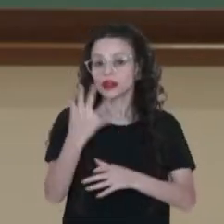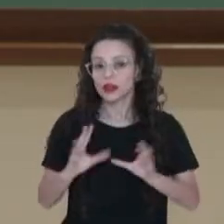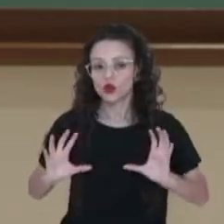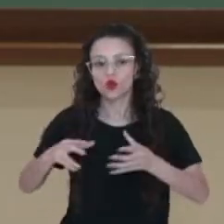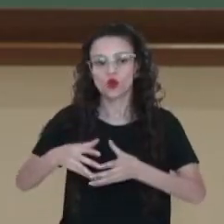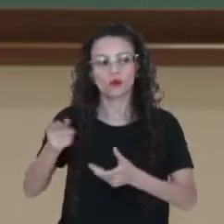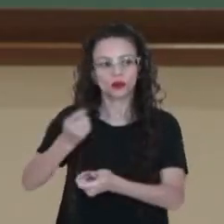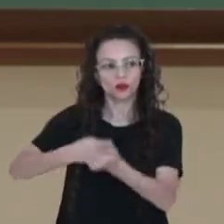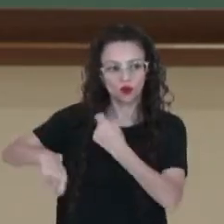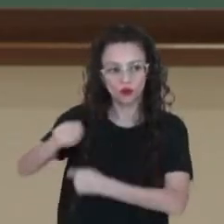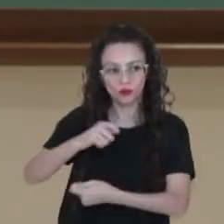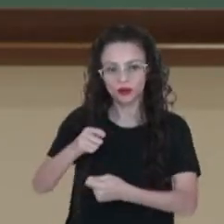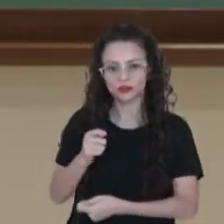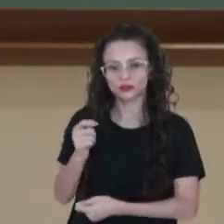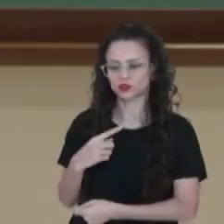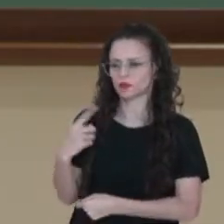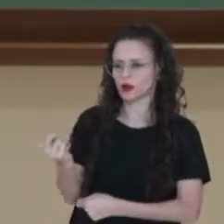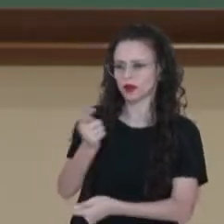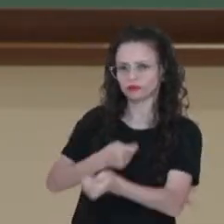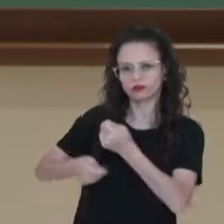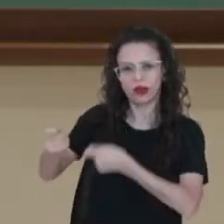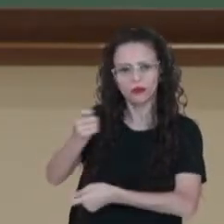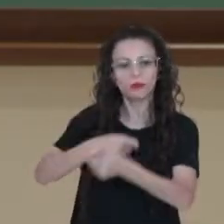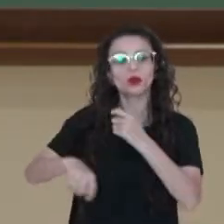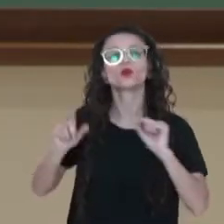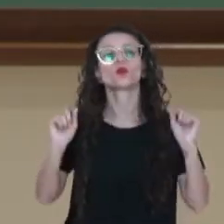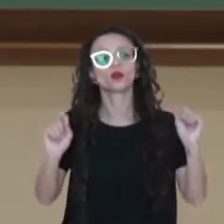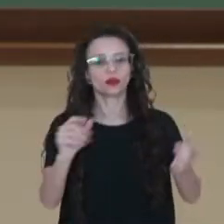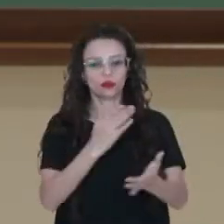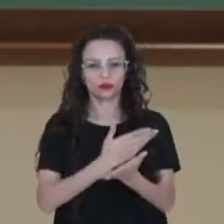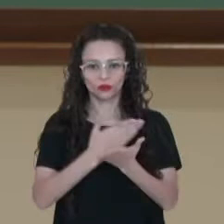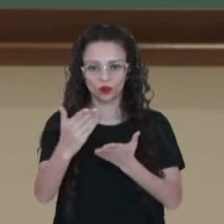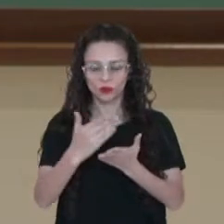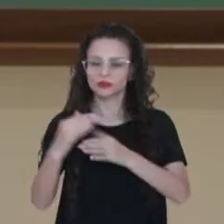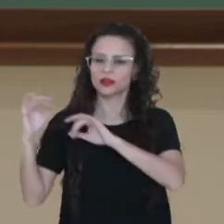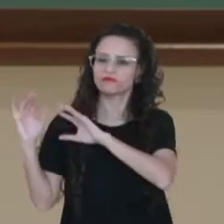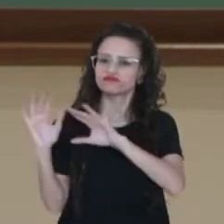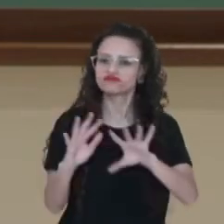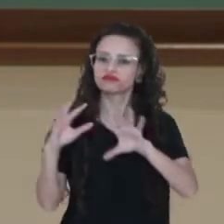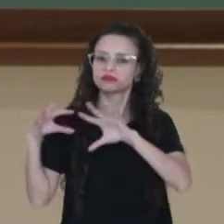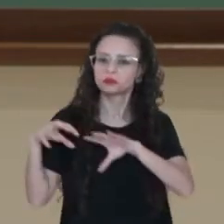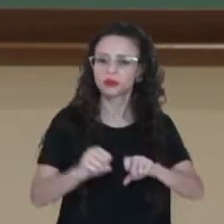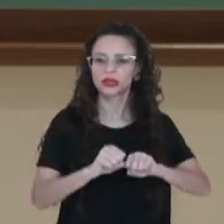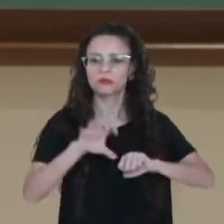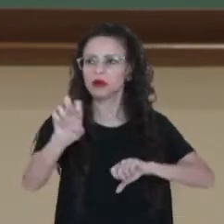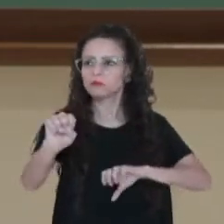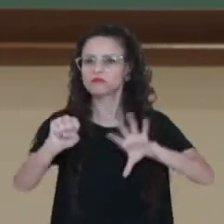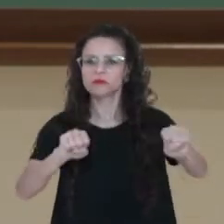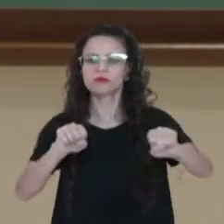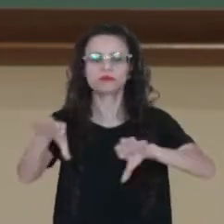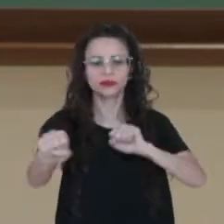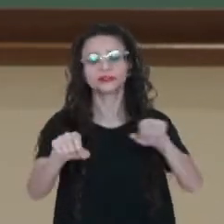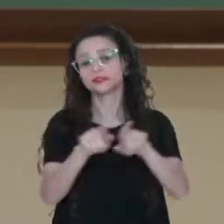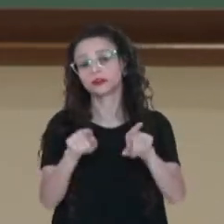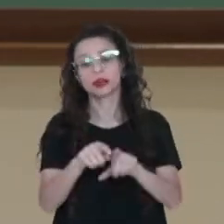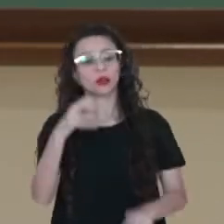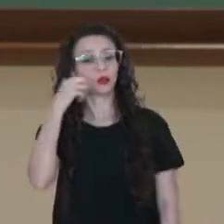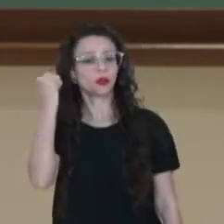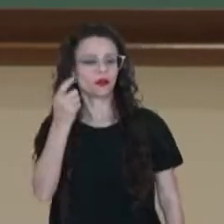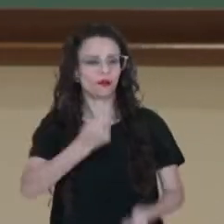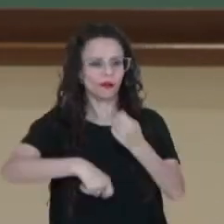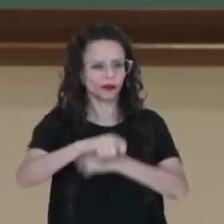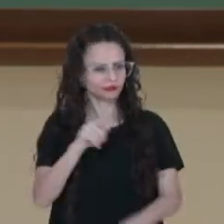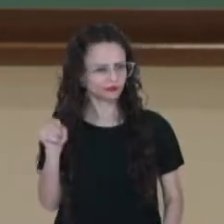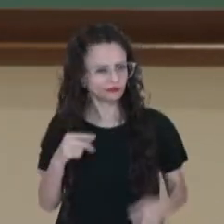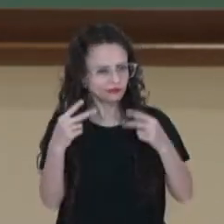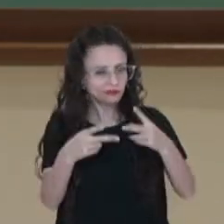de Comércio das Índias Ocidentais, de começar a invadir territórios e também lucrar com o comércio. E eles